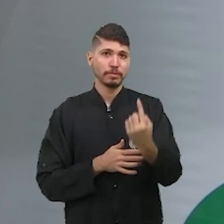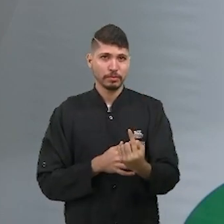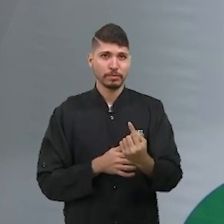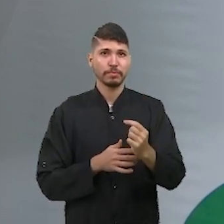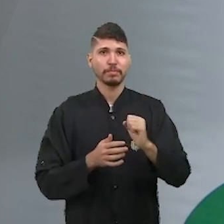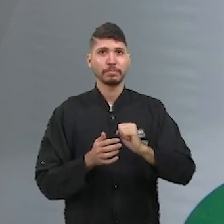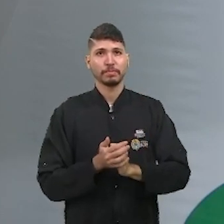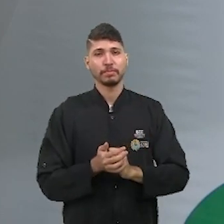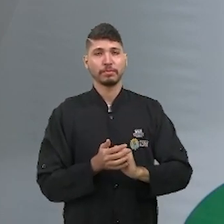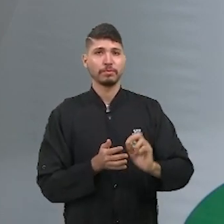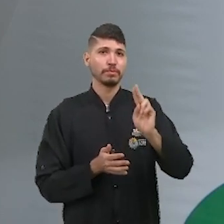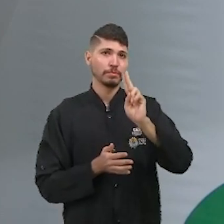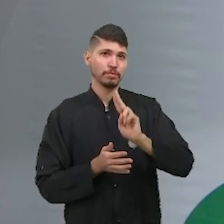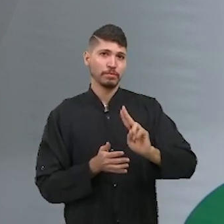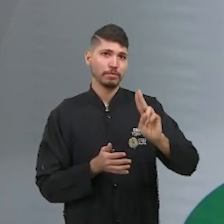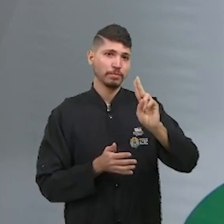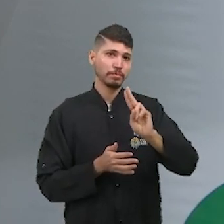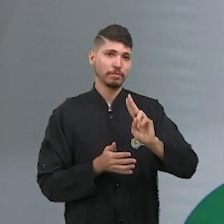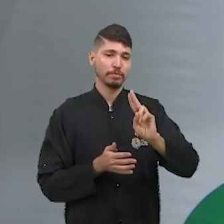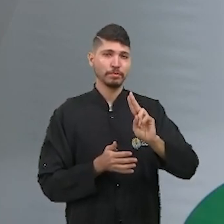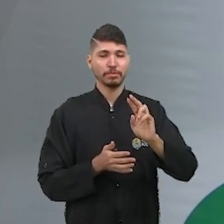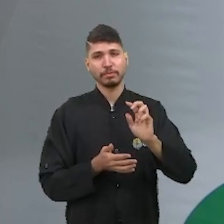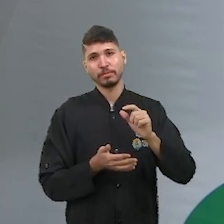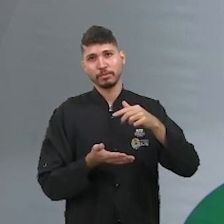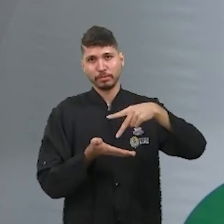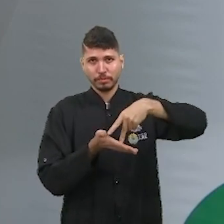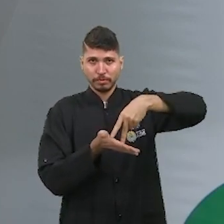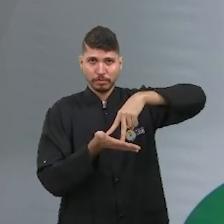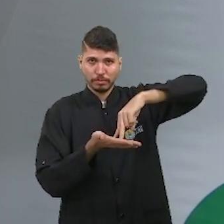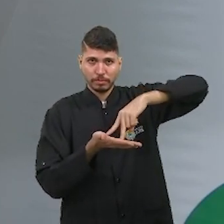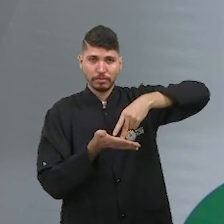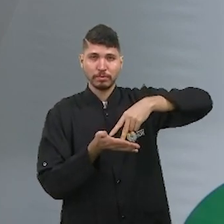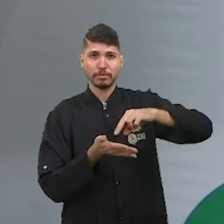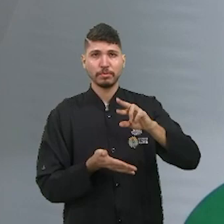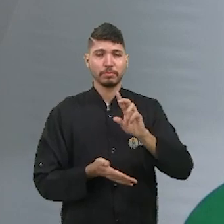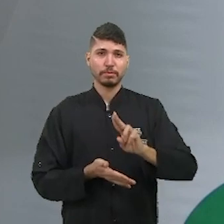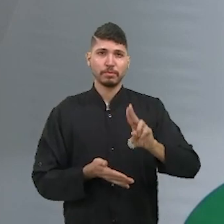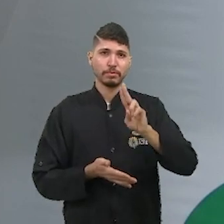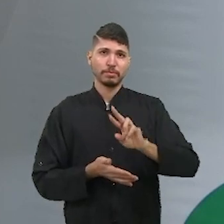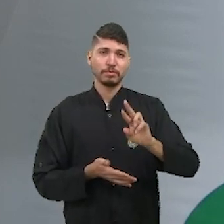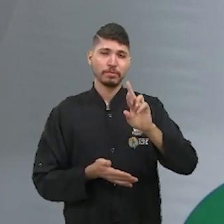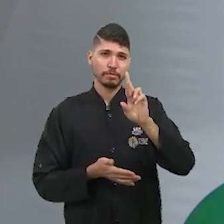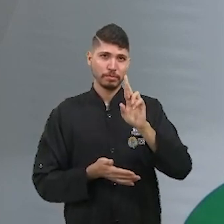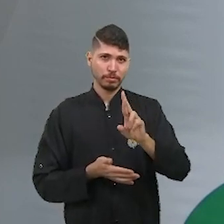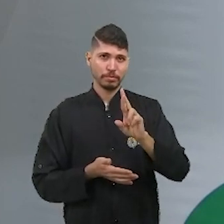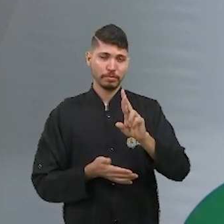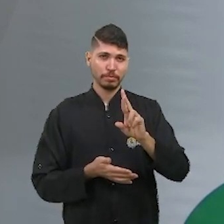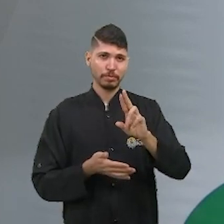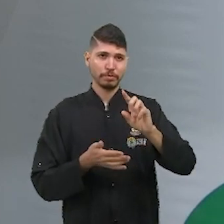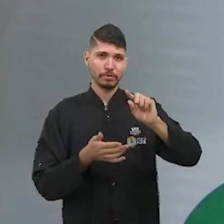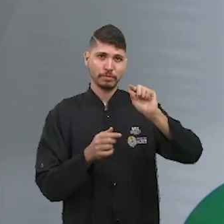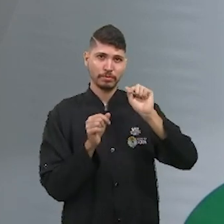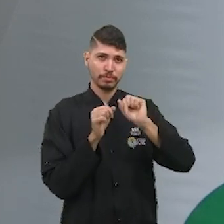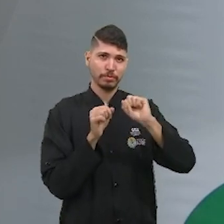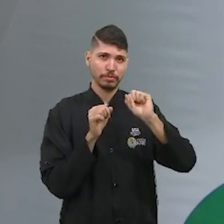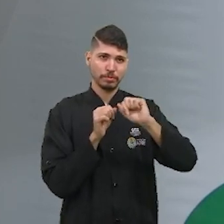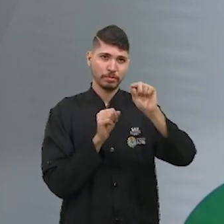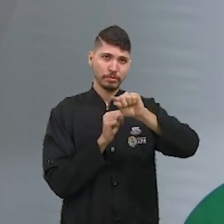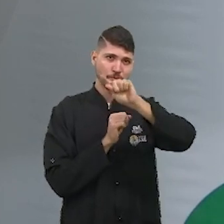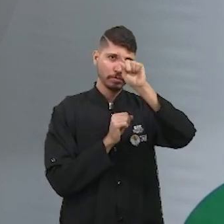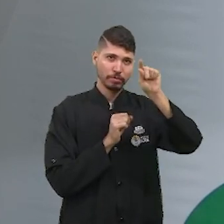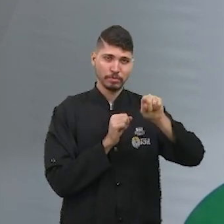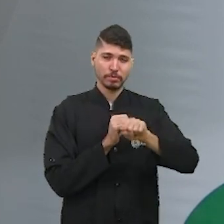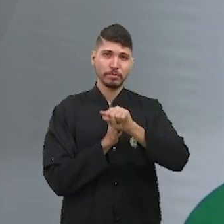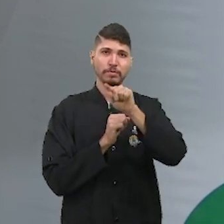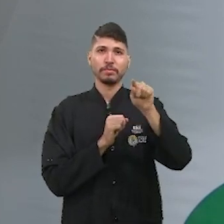uma unidade fixa para ser o raio da circunferência e agora é só construindo como nós fizemos anteriormente na